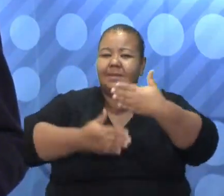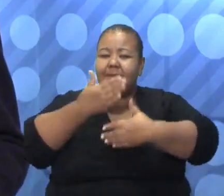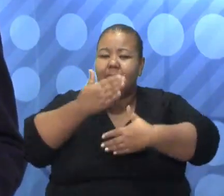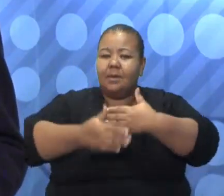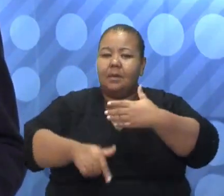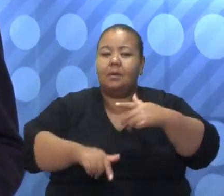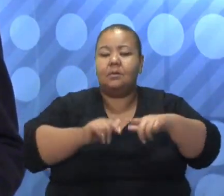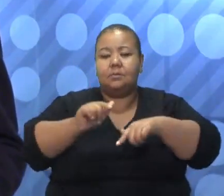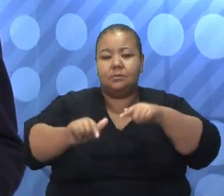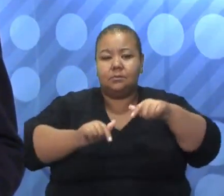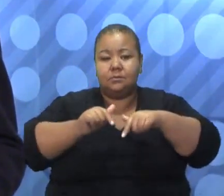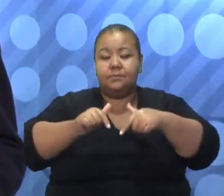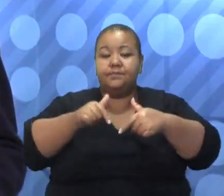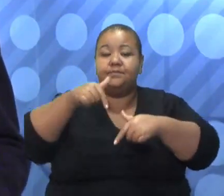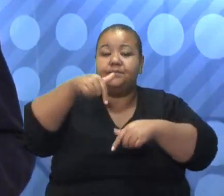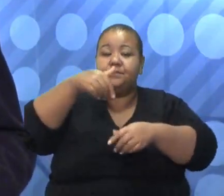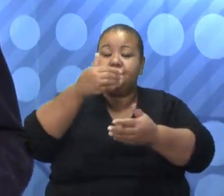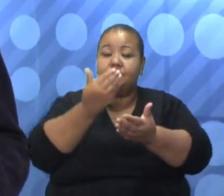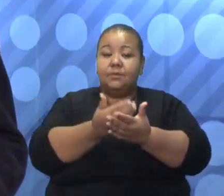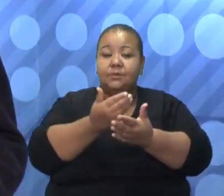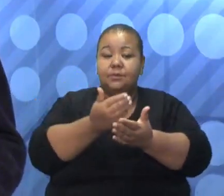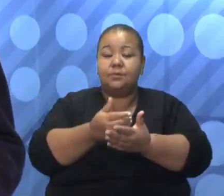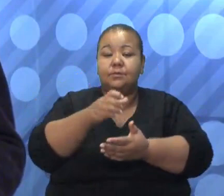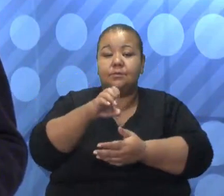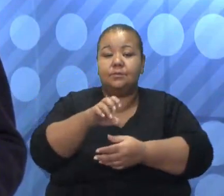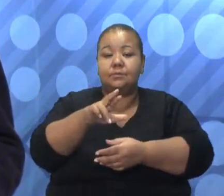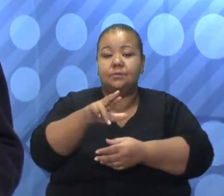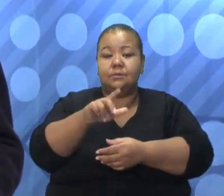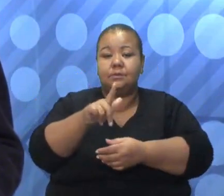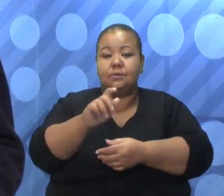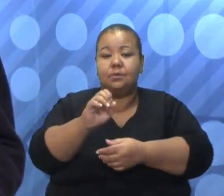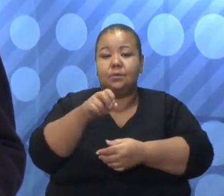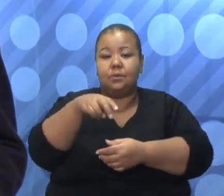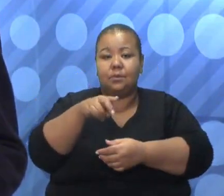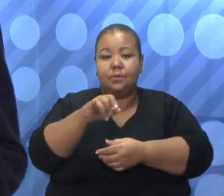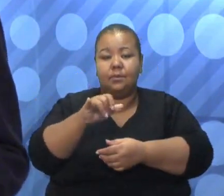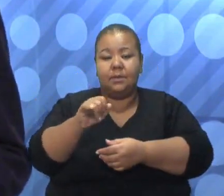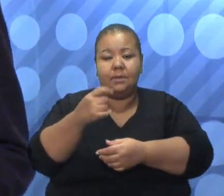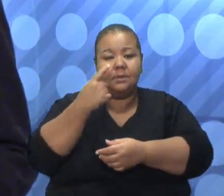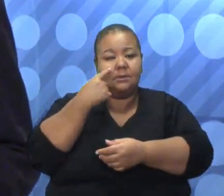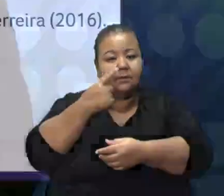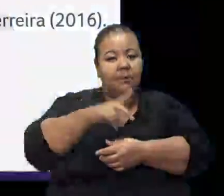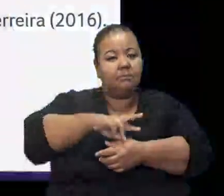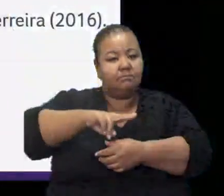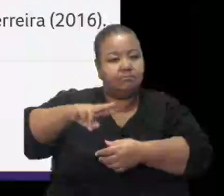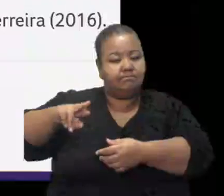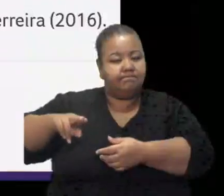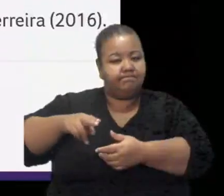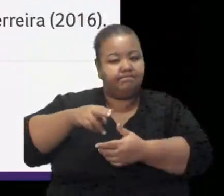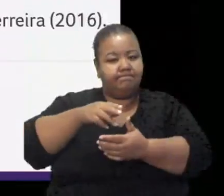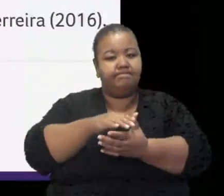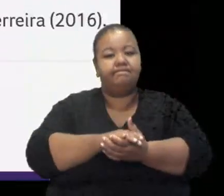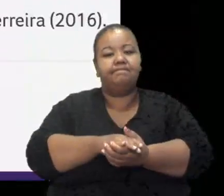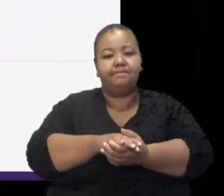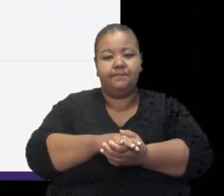produtivo. E dentro do estudo da ergonomia, nós vamos ver alguns modelos diferentes de analisar esse processo.